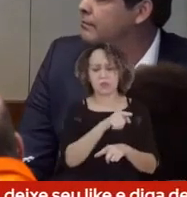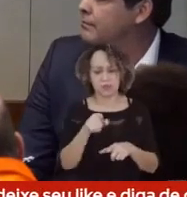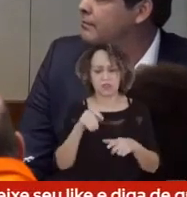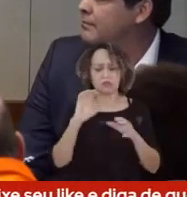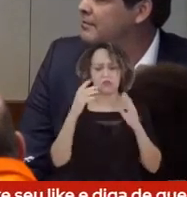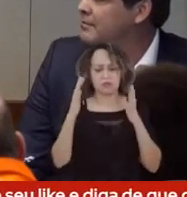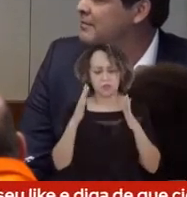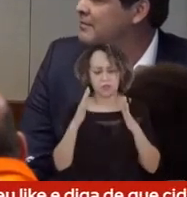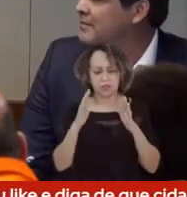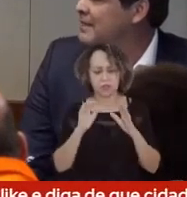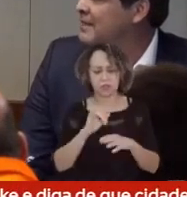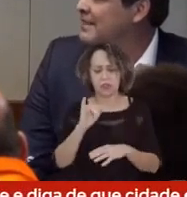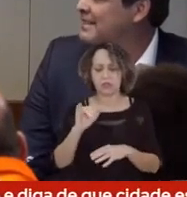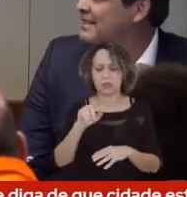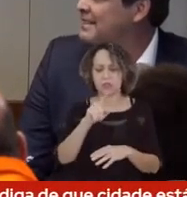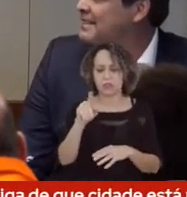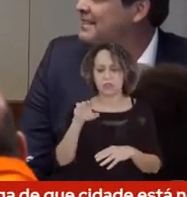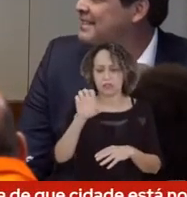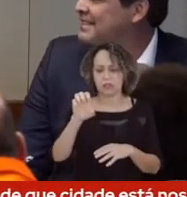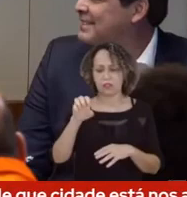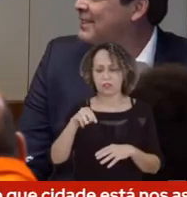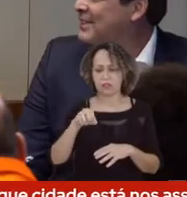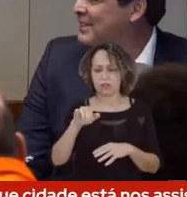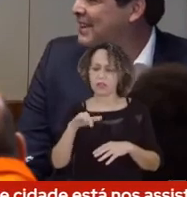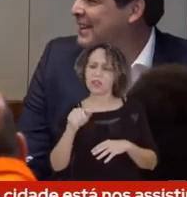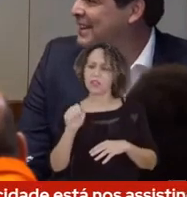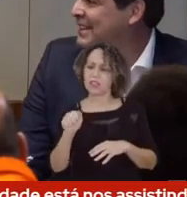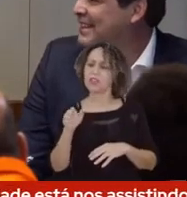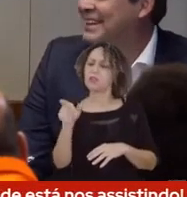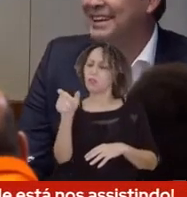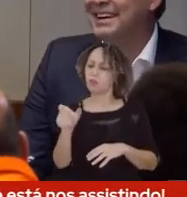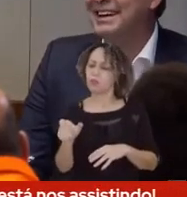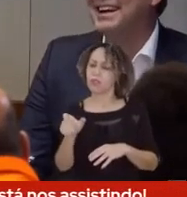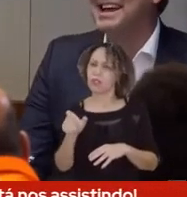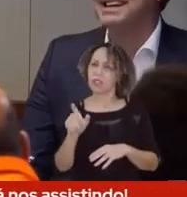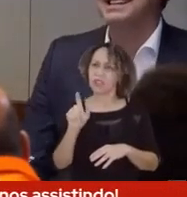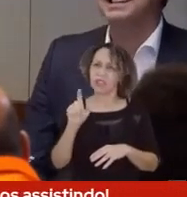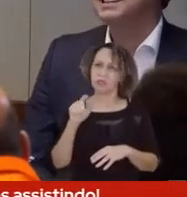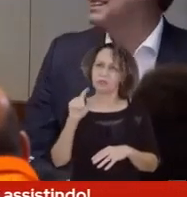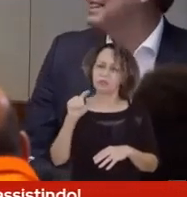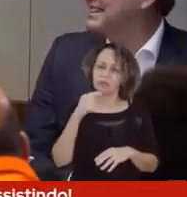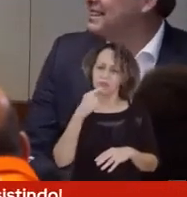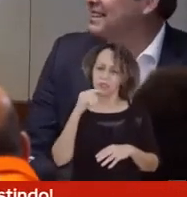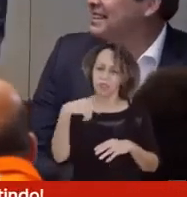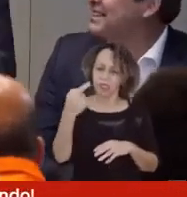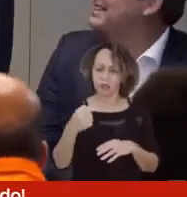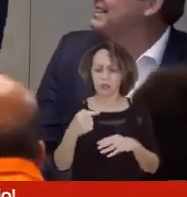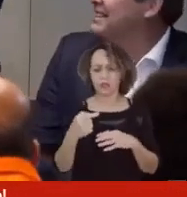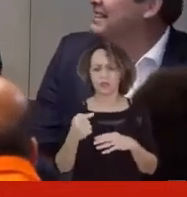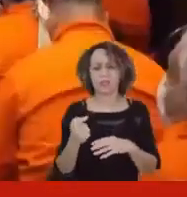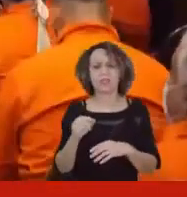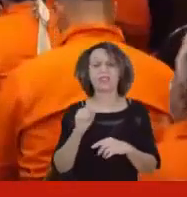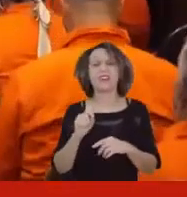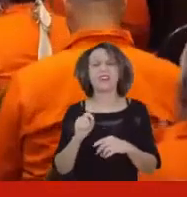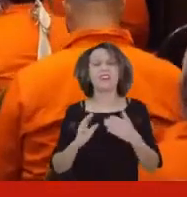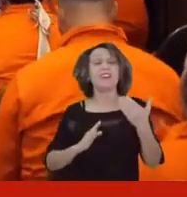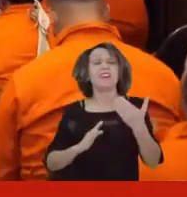vai representar vocês lá em Brasília daqui a pouco. Nós, né? Obrigado.